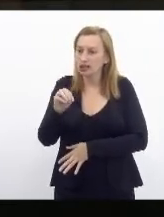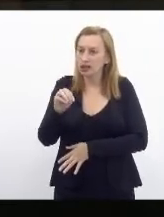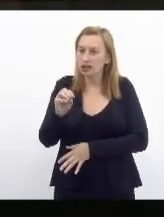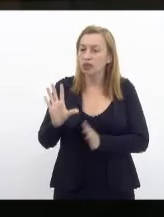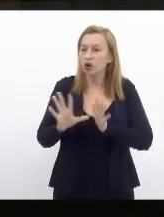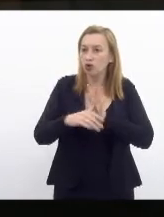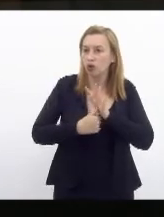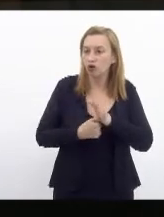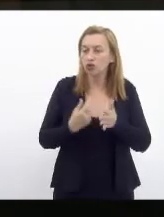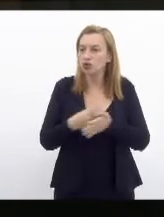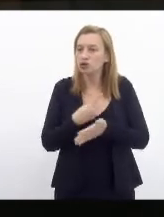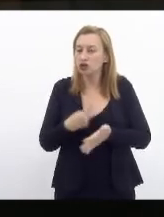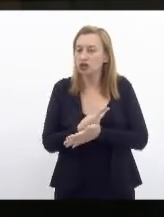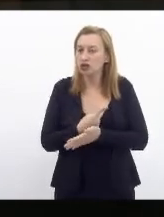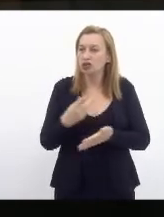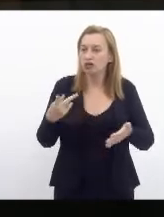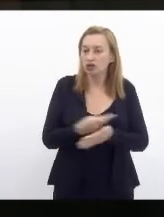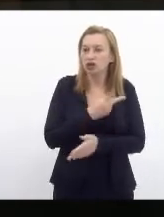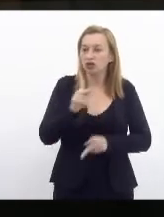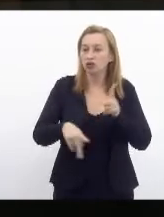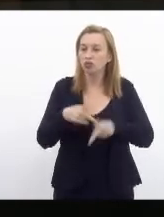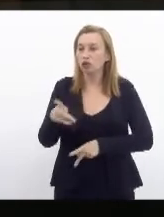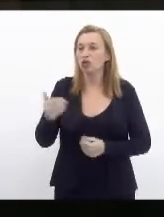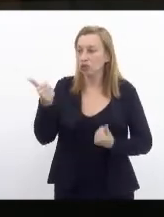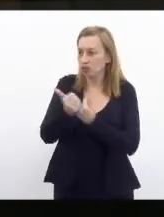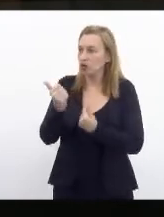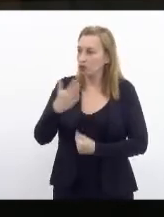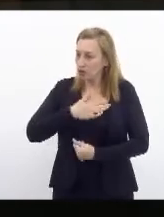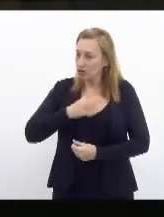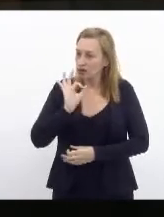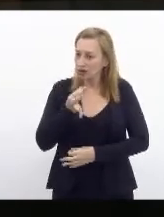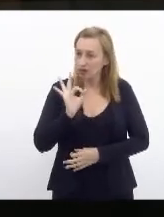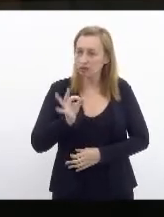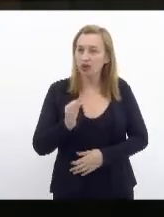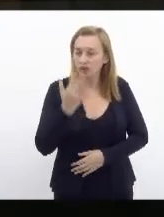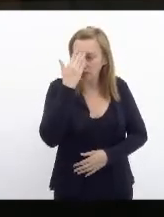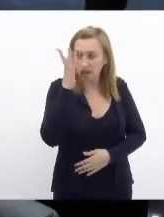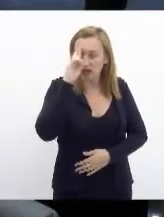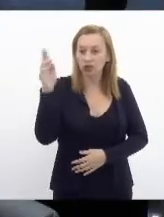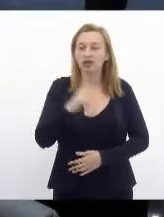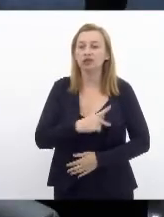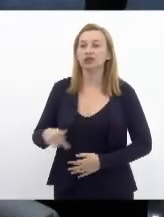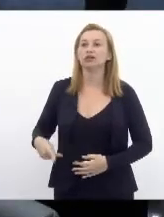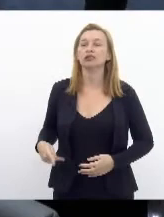covardias que eles fizeram com a população. Pode contar com o meu apoio plenamente. Obrigado, senhor presidente.